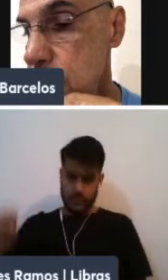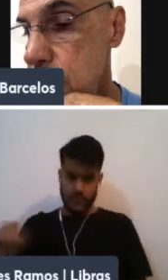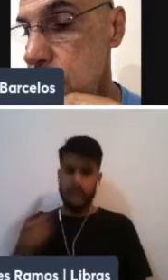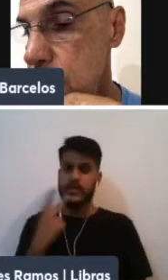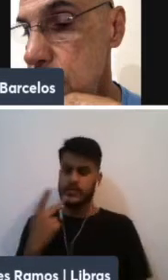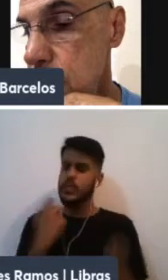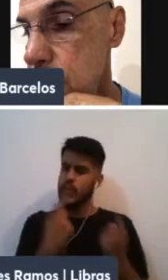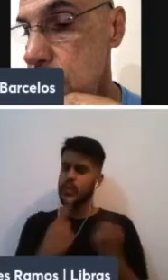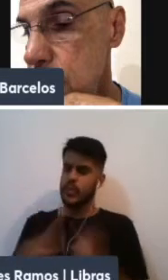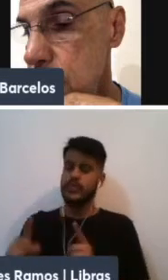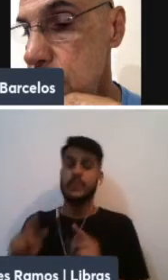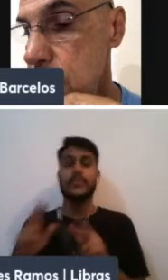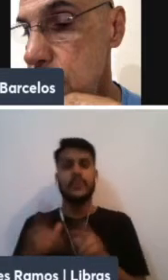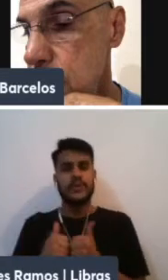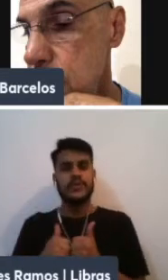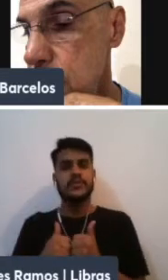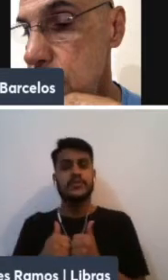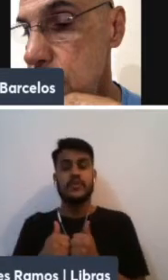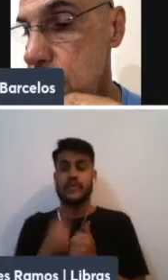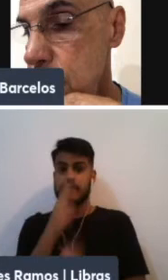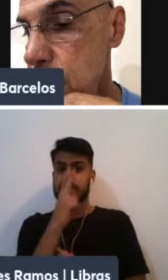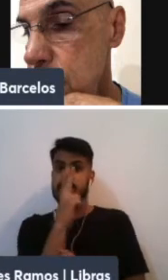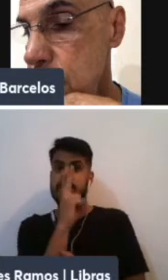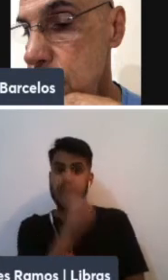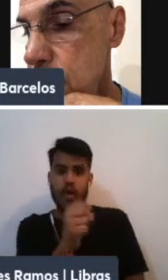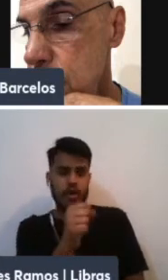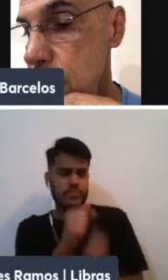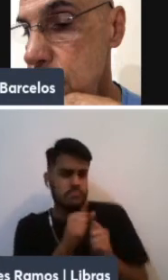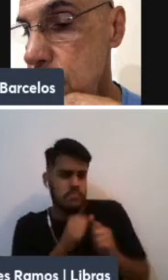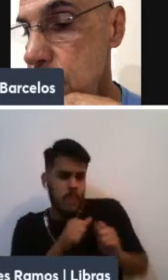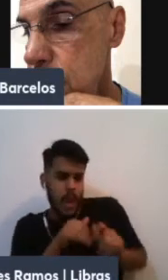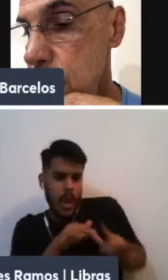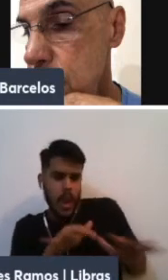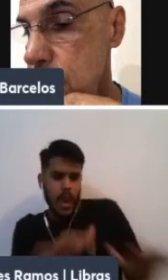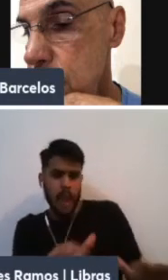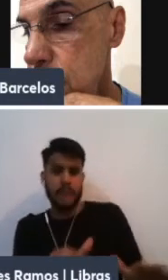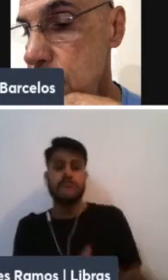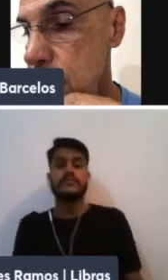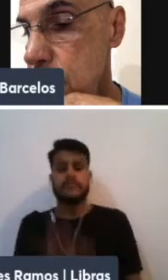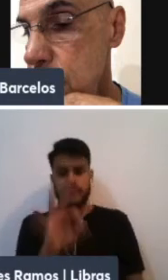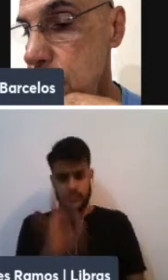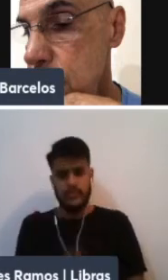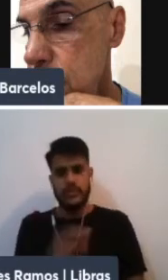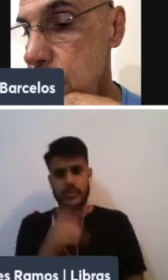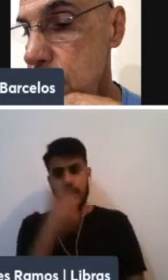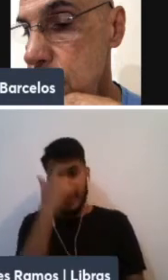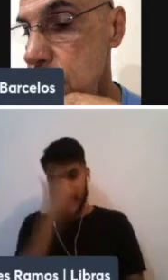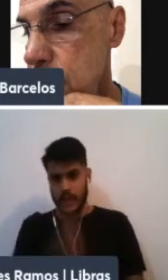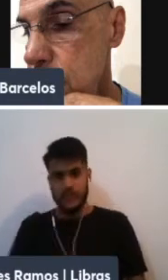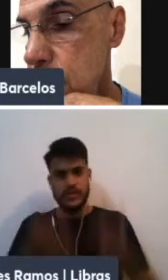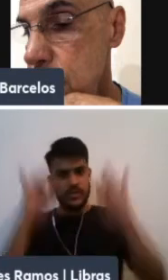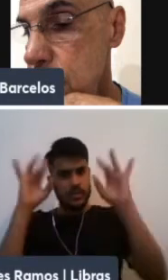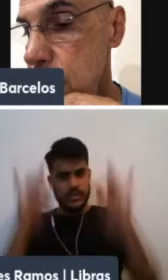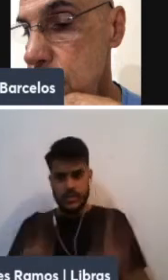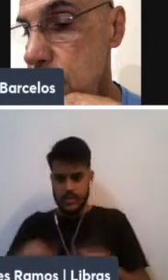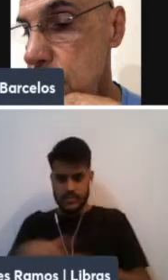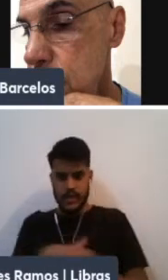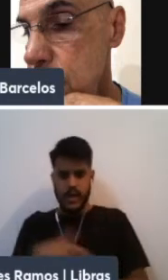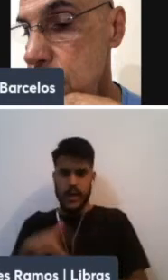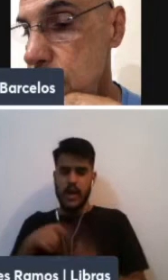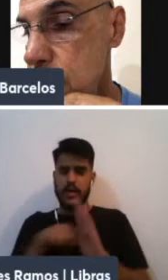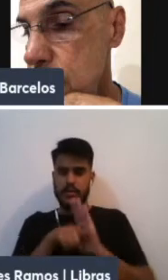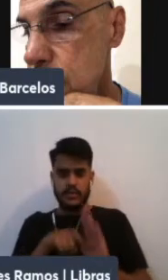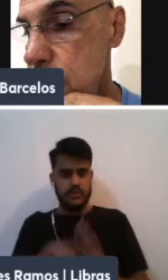mais forte, circulou com mais força. Olha, eu não sou nenhuma infectologista, mas para mim, na